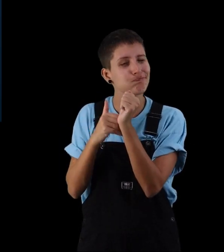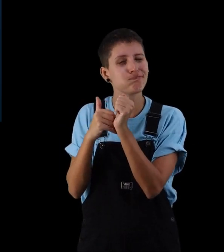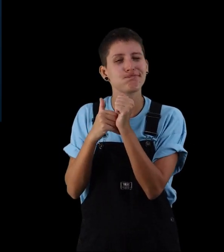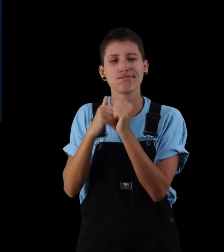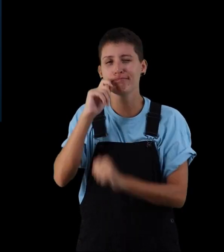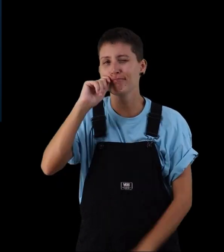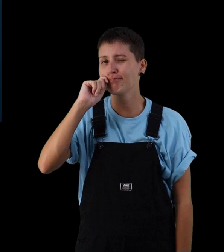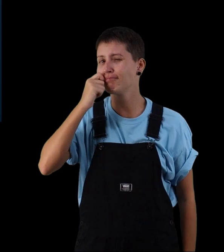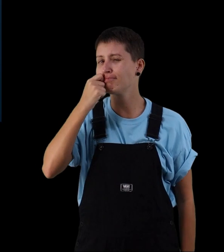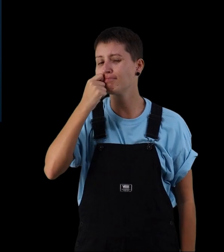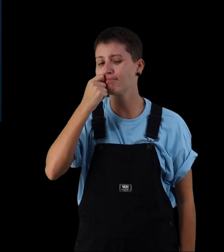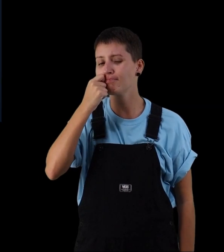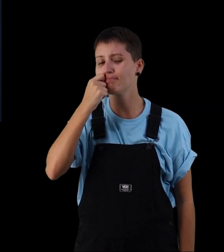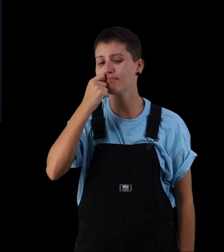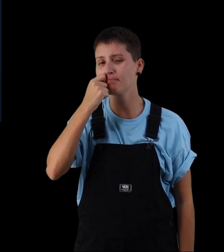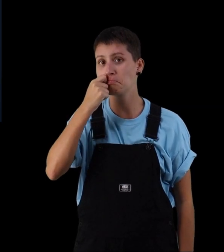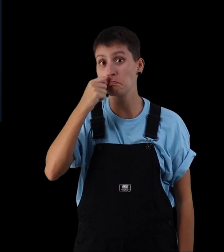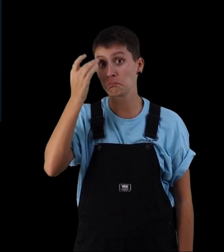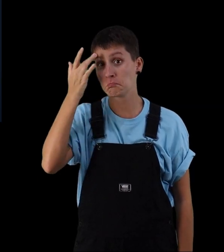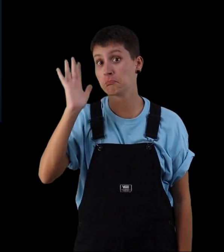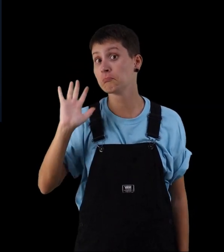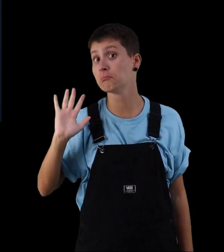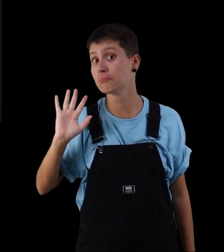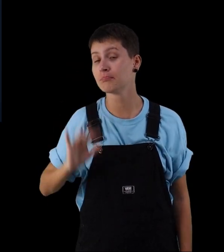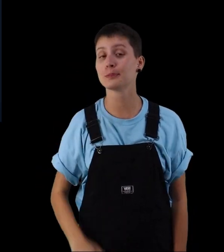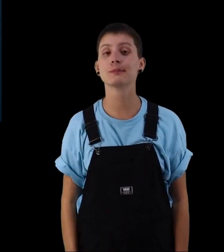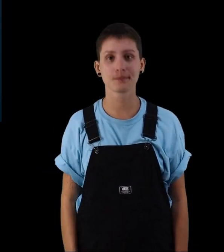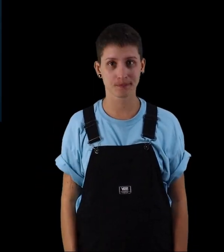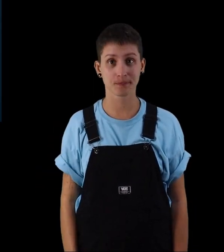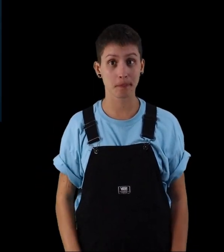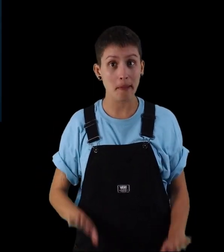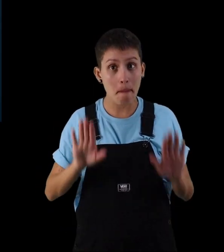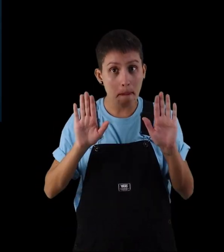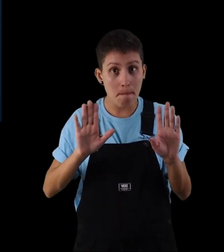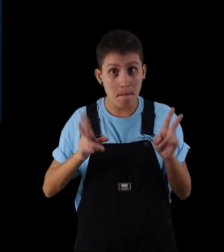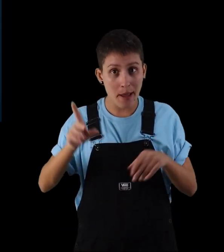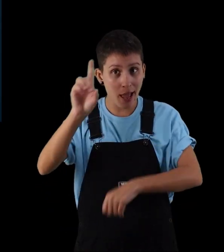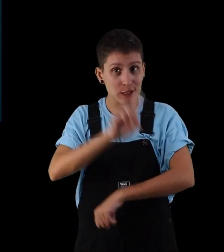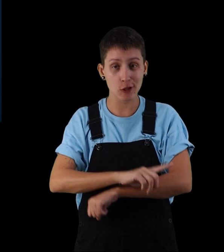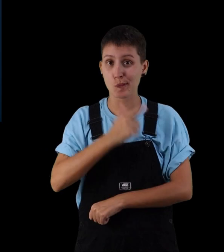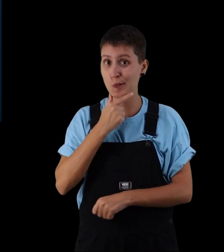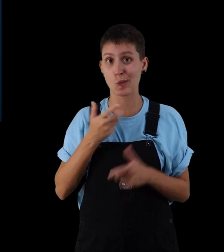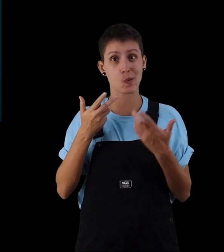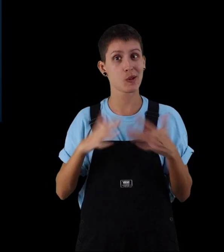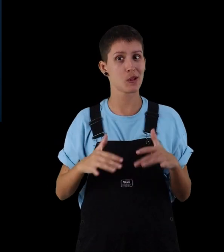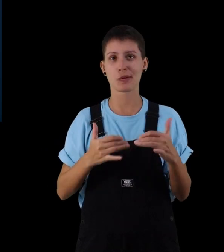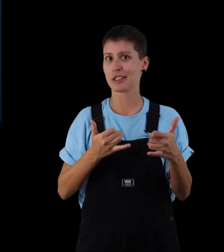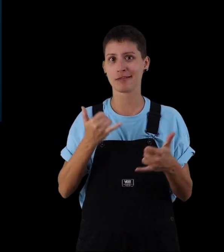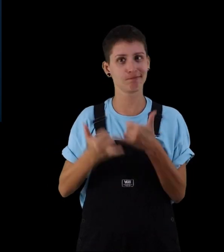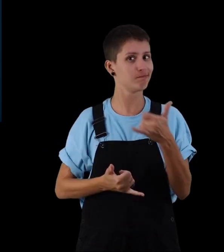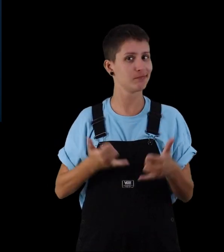lugar tão secreto que nem sei. Mas nesse dia, o menino não